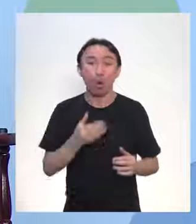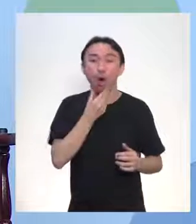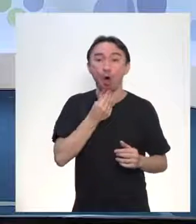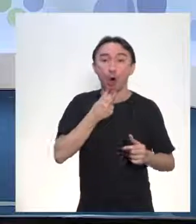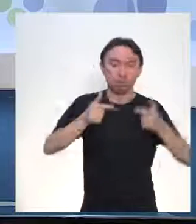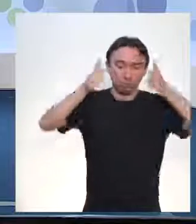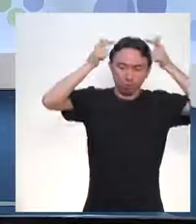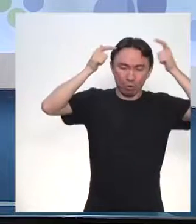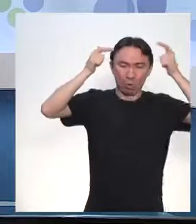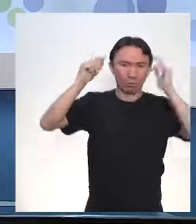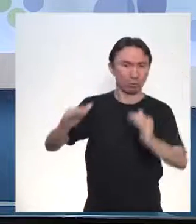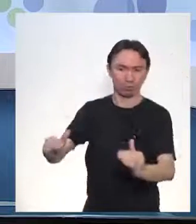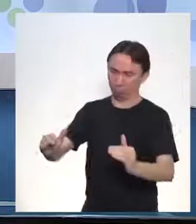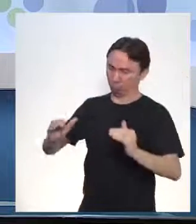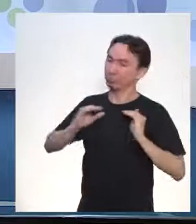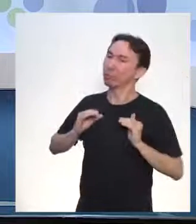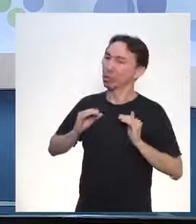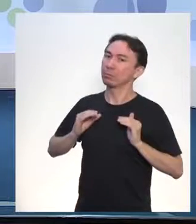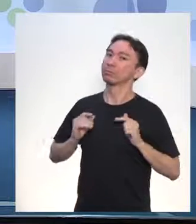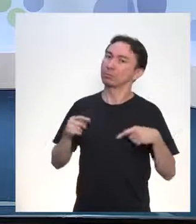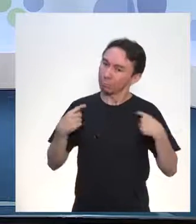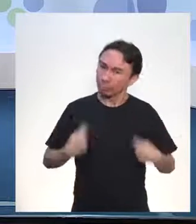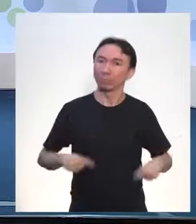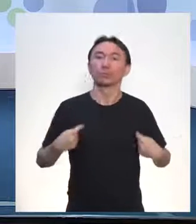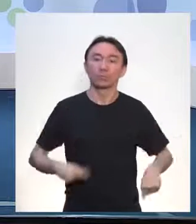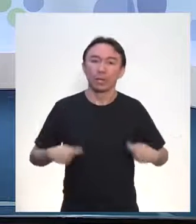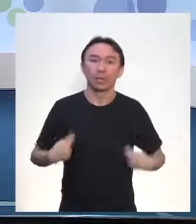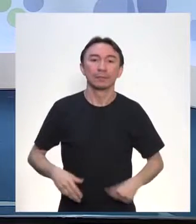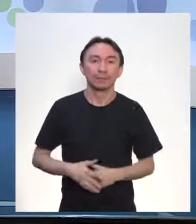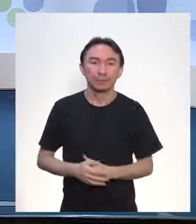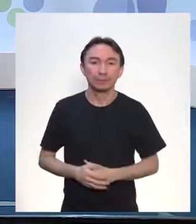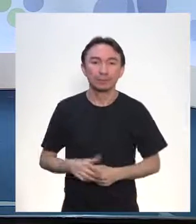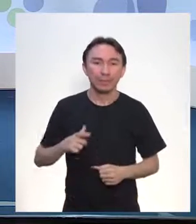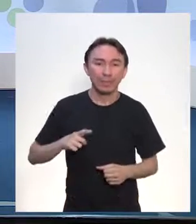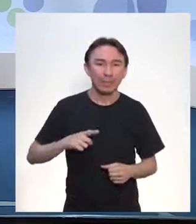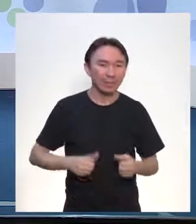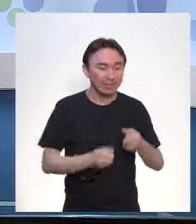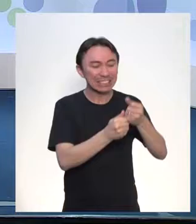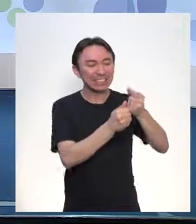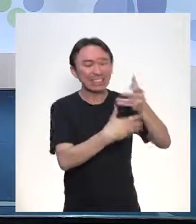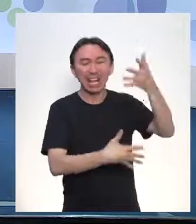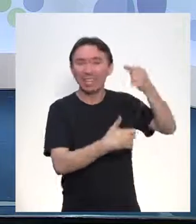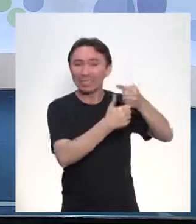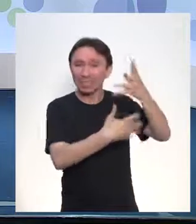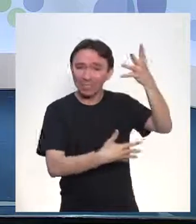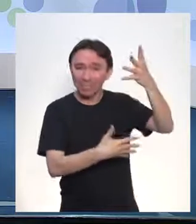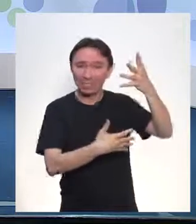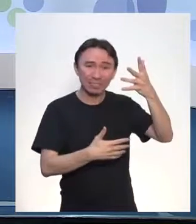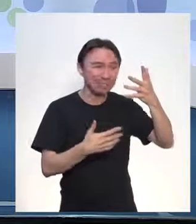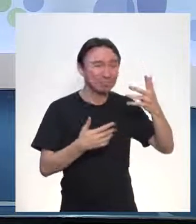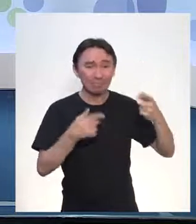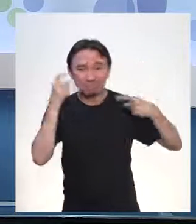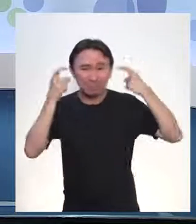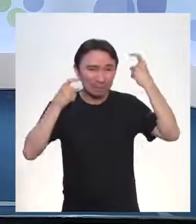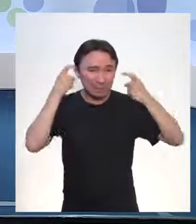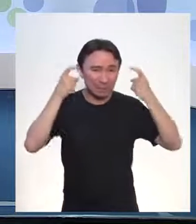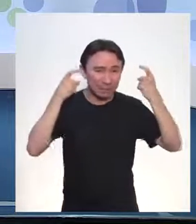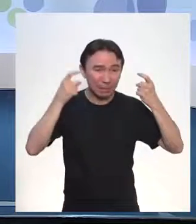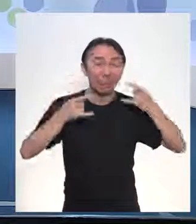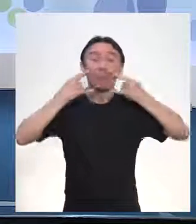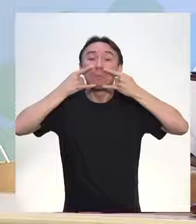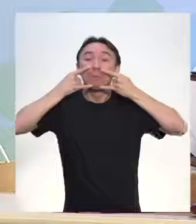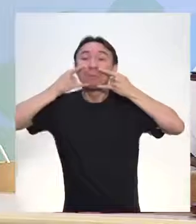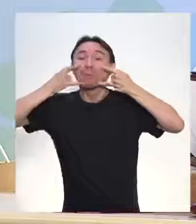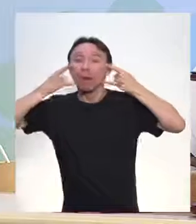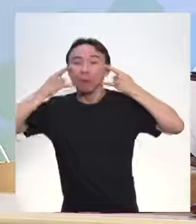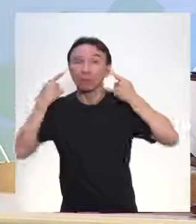Certo. Pessoal, tem uma preocupação aqui no chat em relação à máscara. Realmente, aqui a gente não faz as aulas com máscara, estamos em um